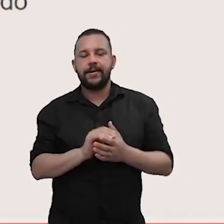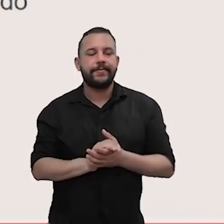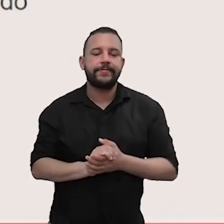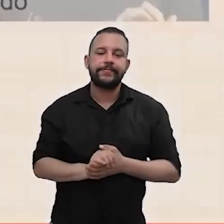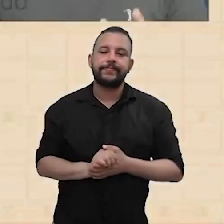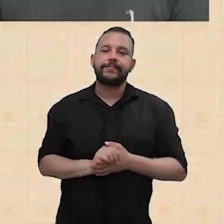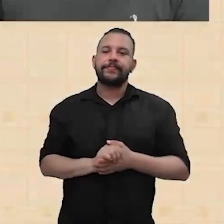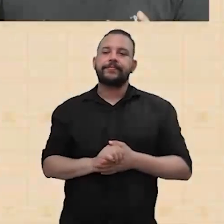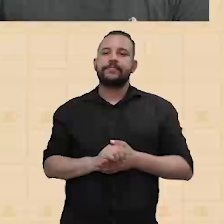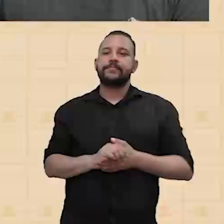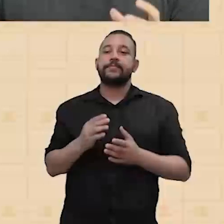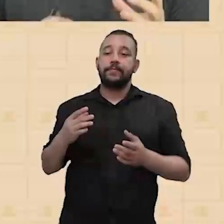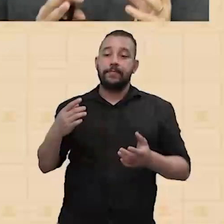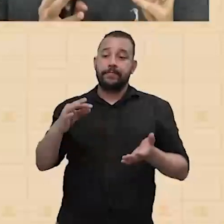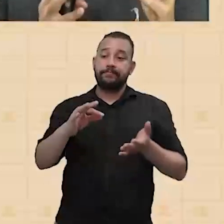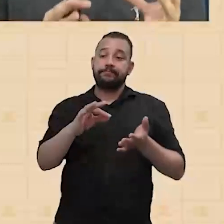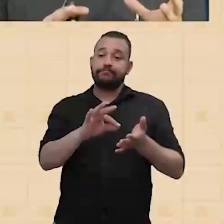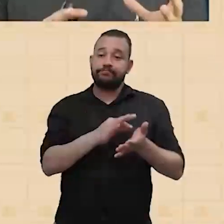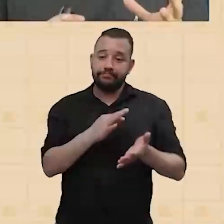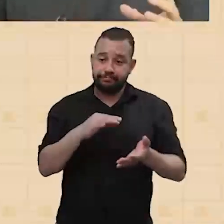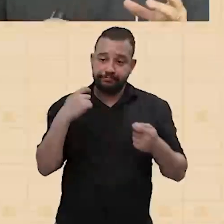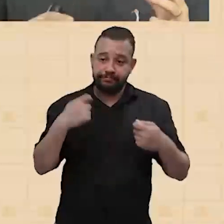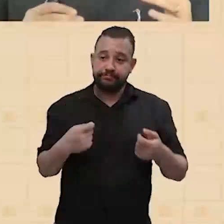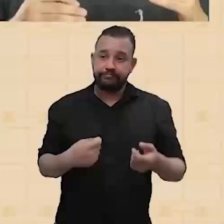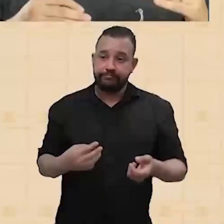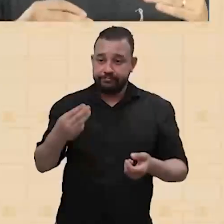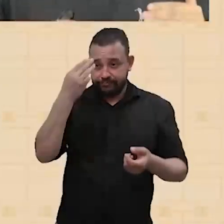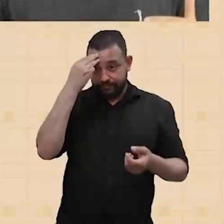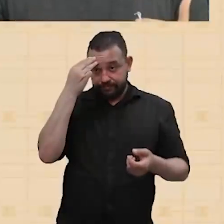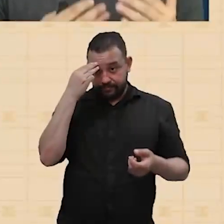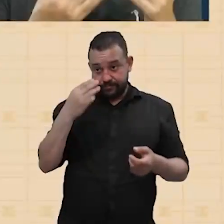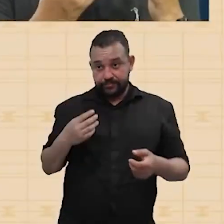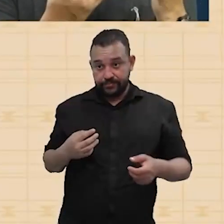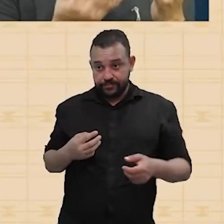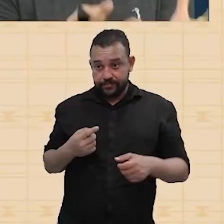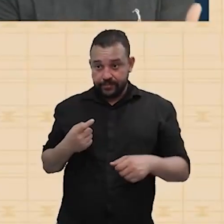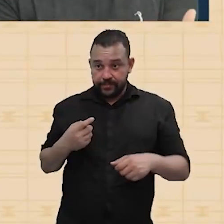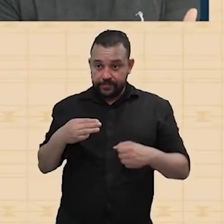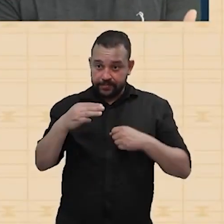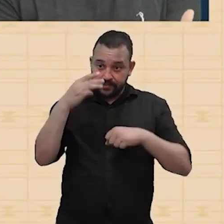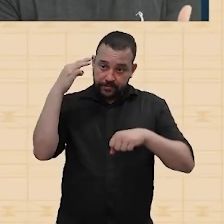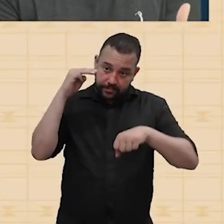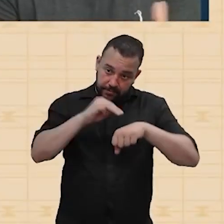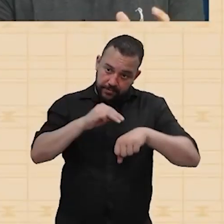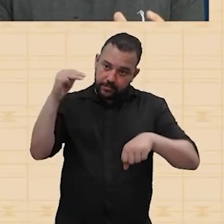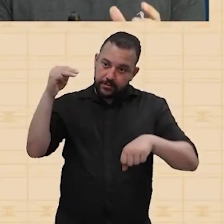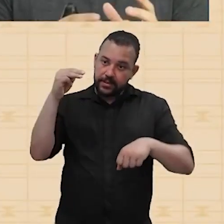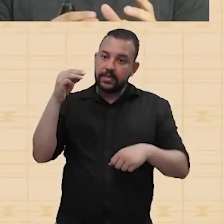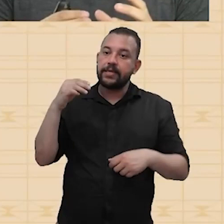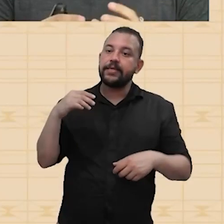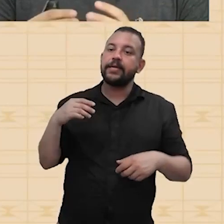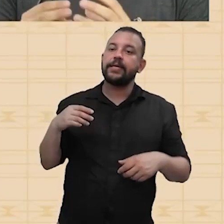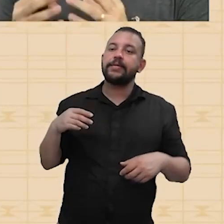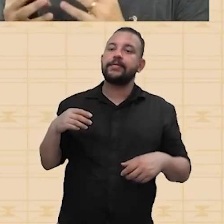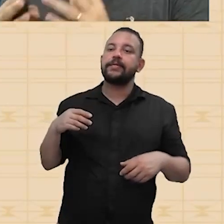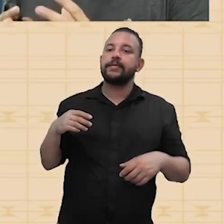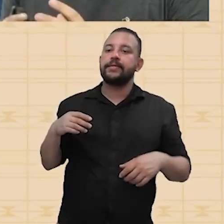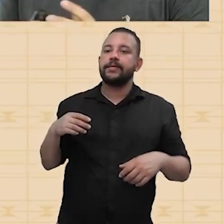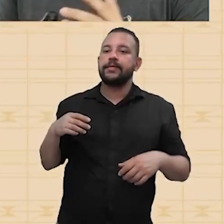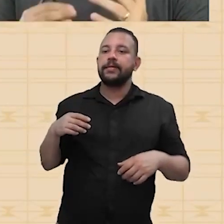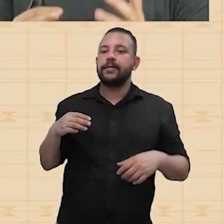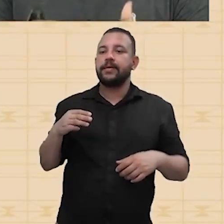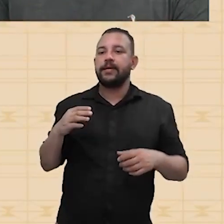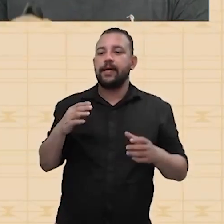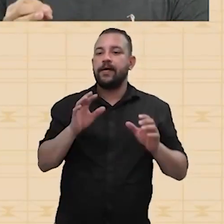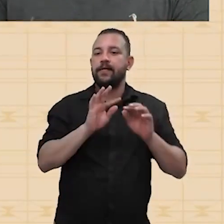Já anote, família A, metais representativos. Família